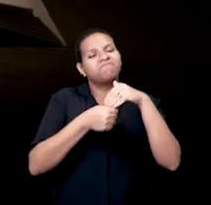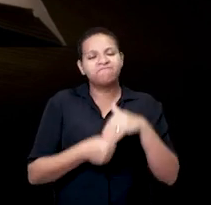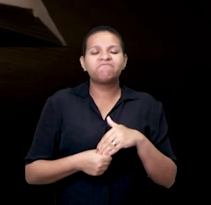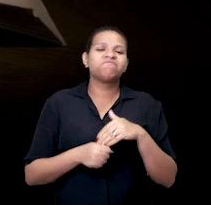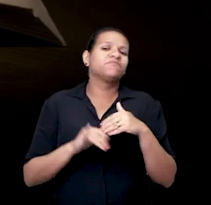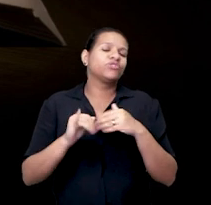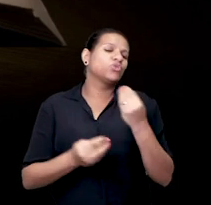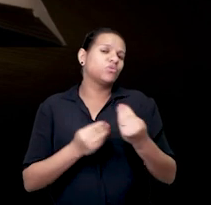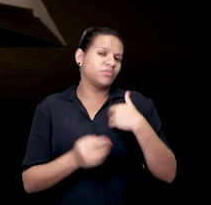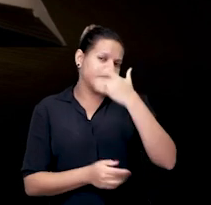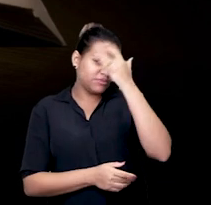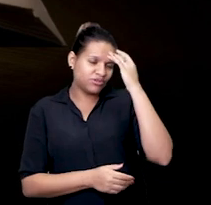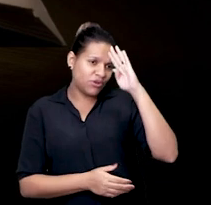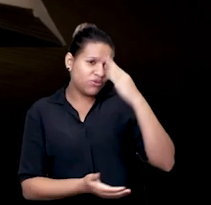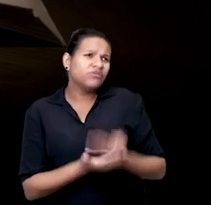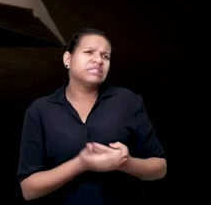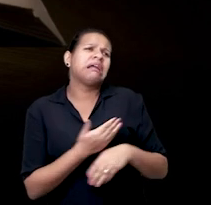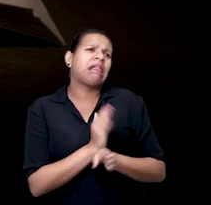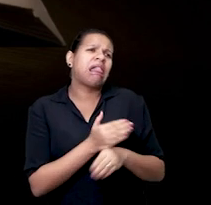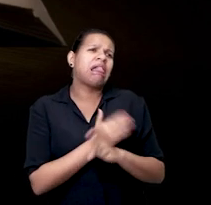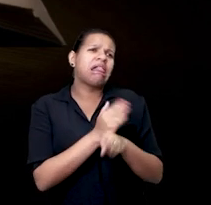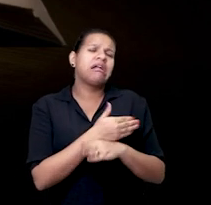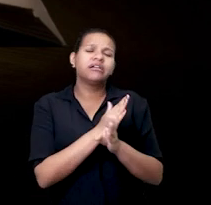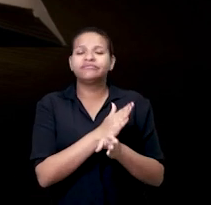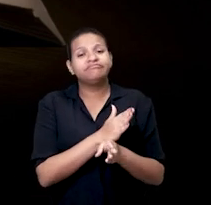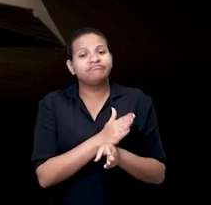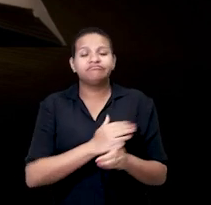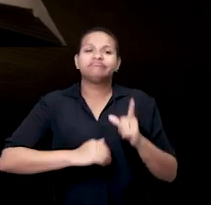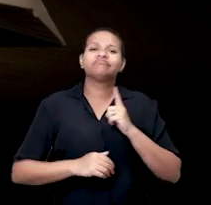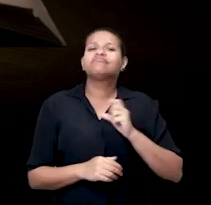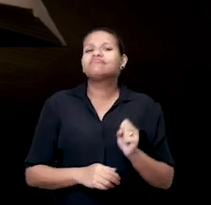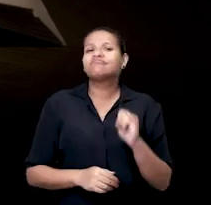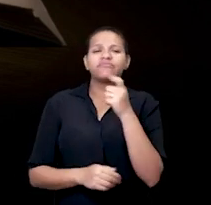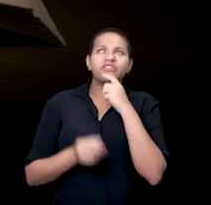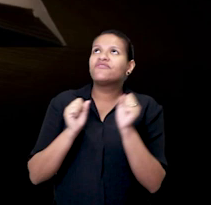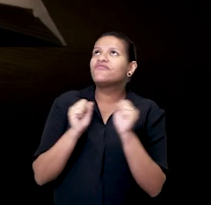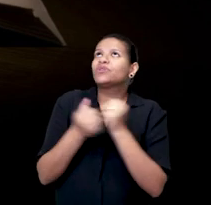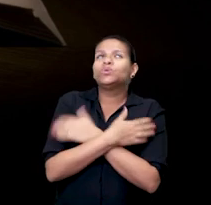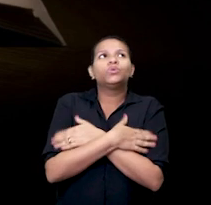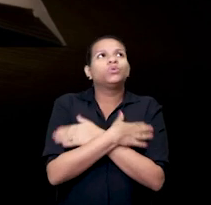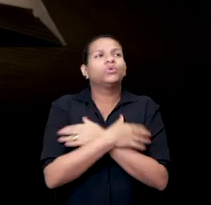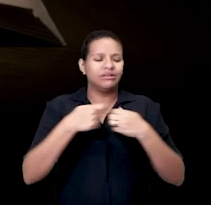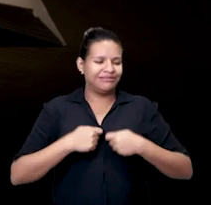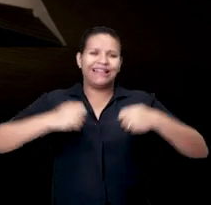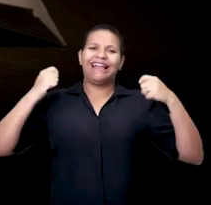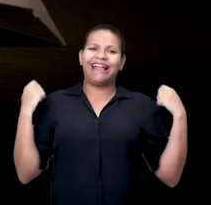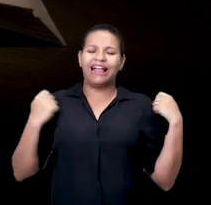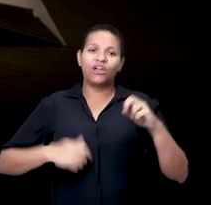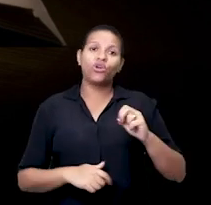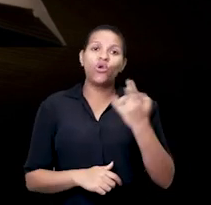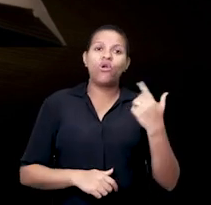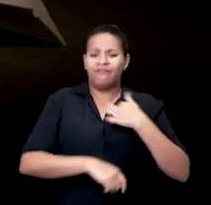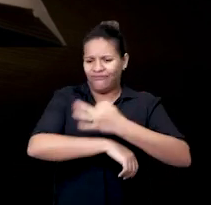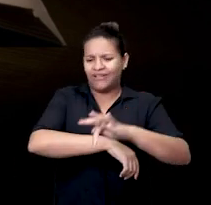de um pérfido no dia da desventura. Tirar a capa num dia de frio, derramar vinagre numa ferida. Isso